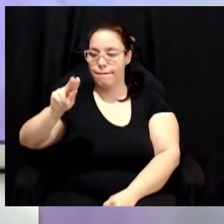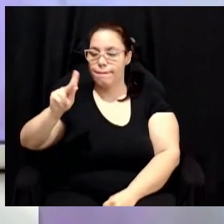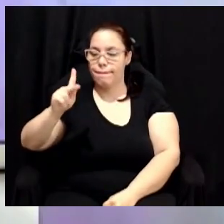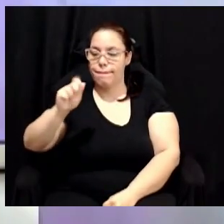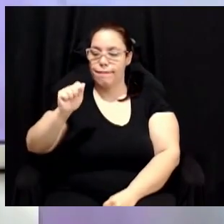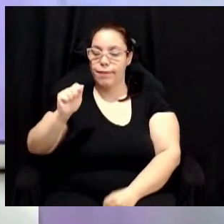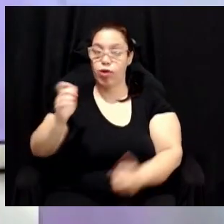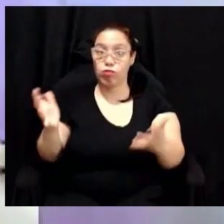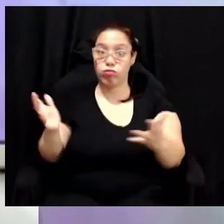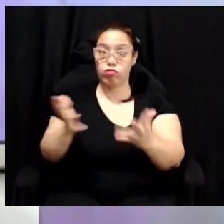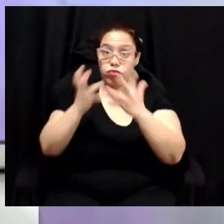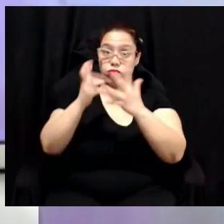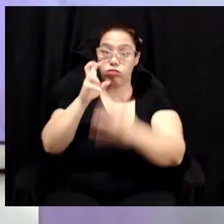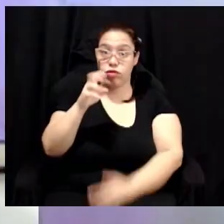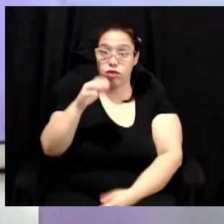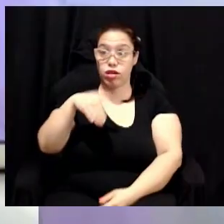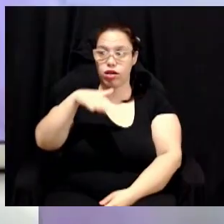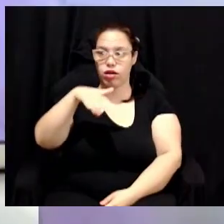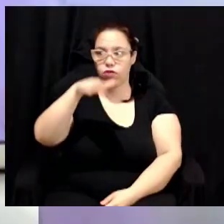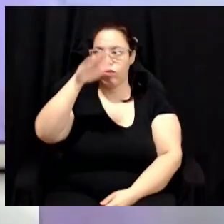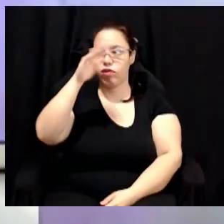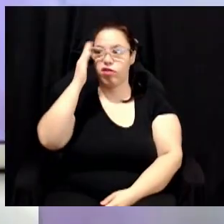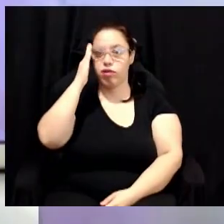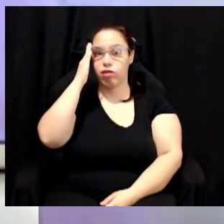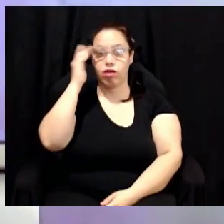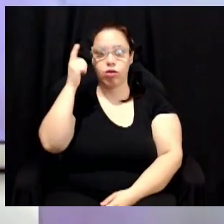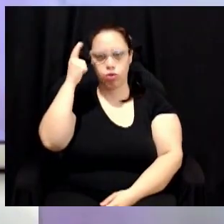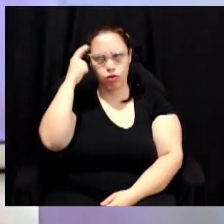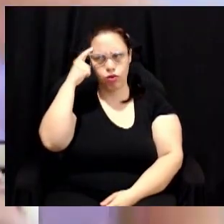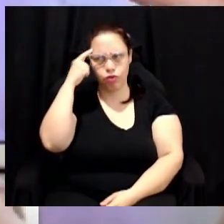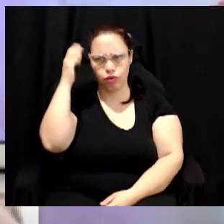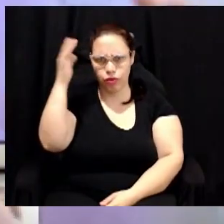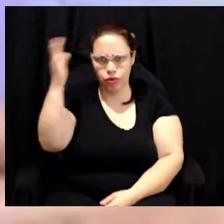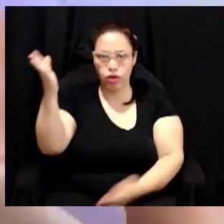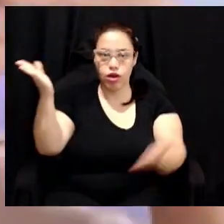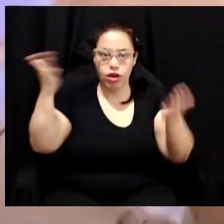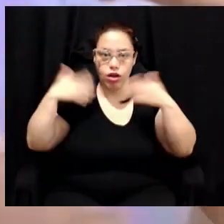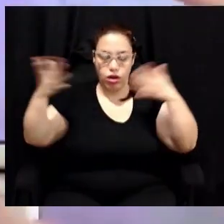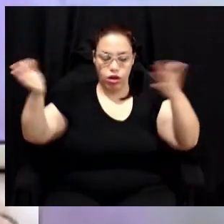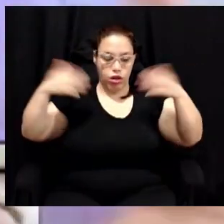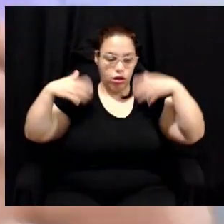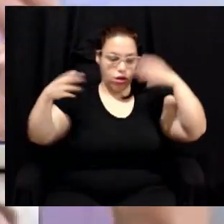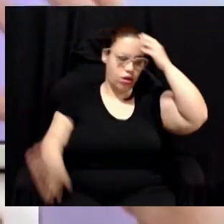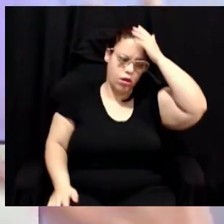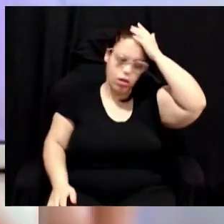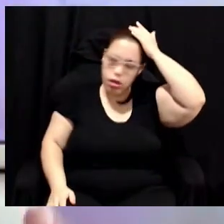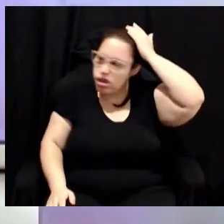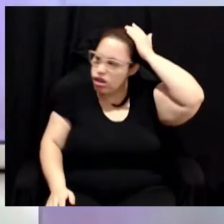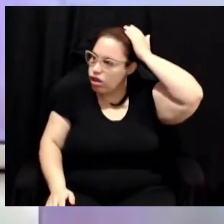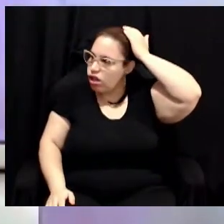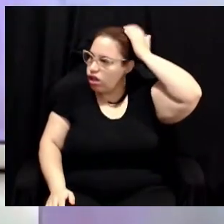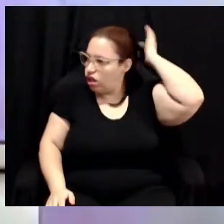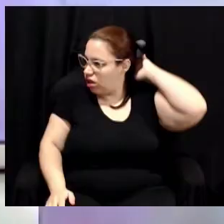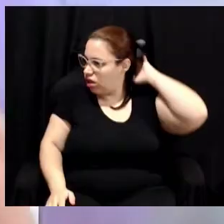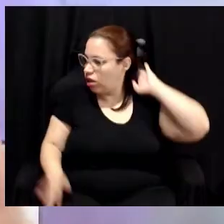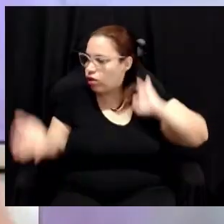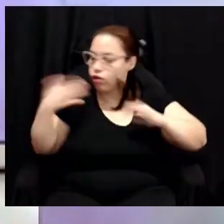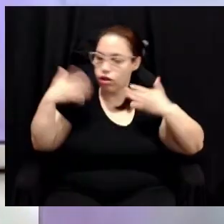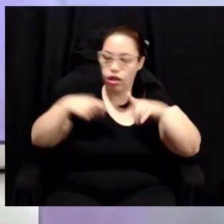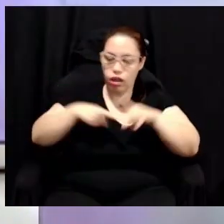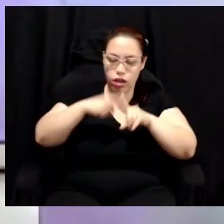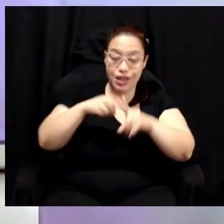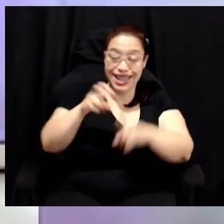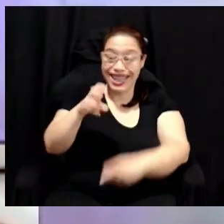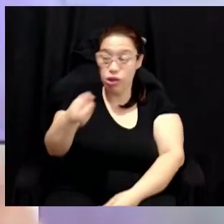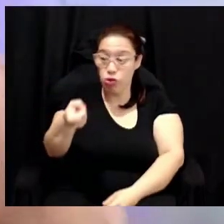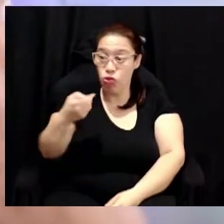eles intensificam em 5 vezes mais. Então, consegue imaginar um calorão, que a mulher já fica ali, ó, toda irritada, toda angustiada, ser 5